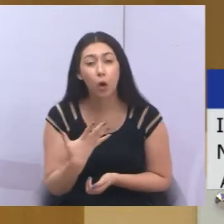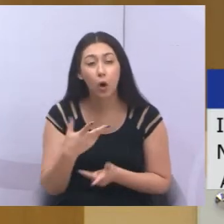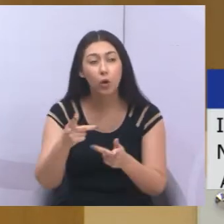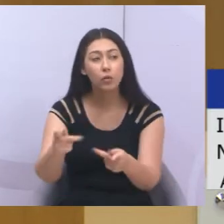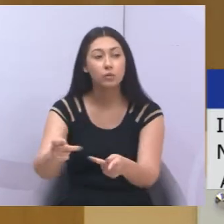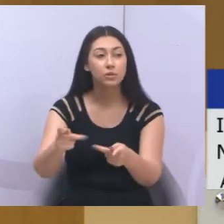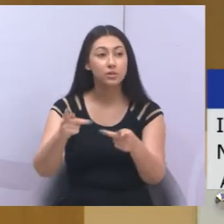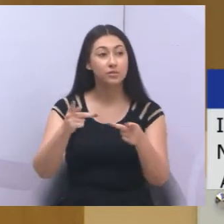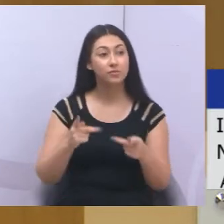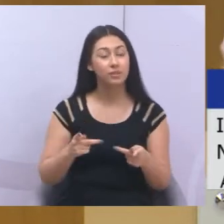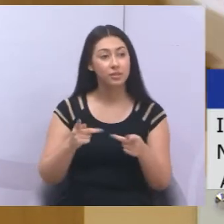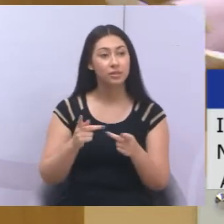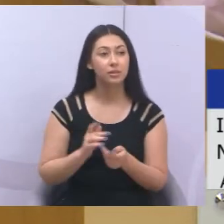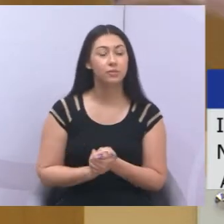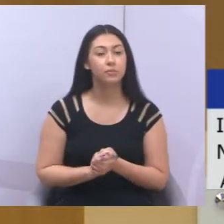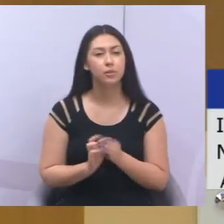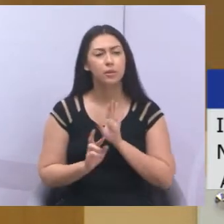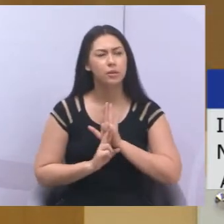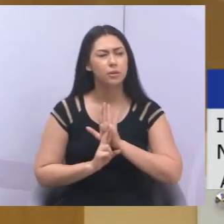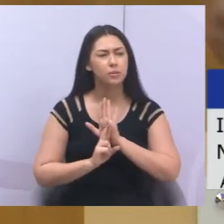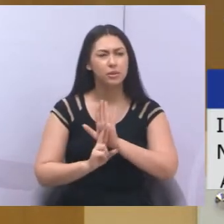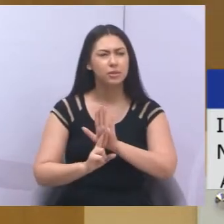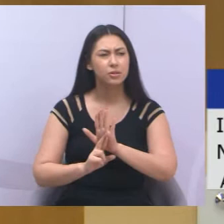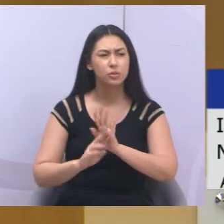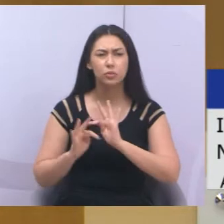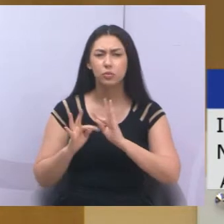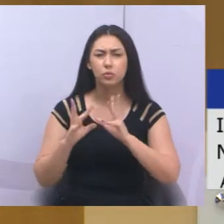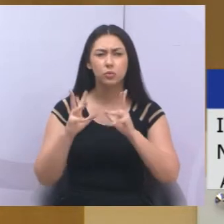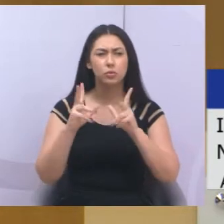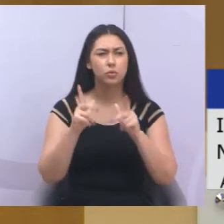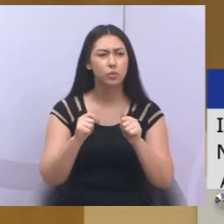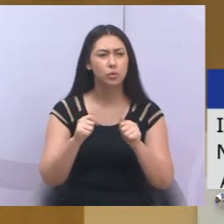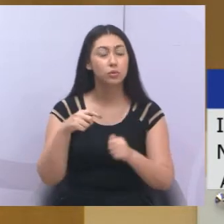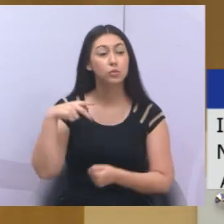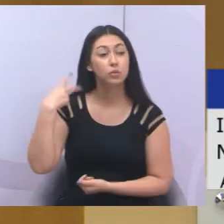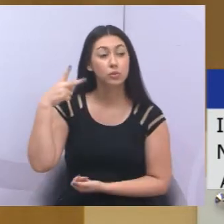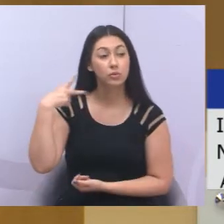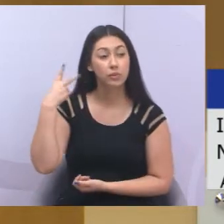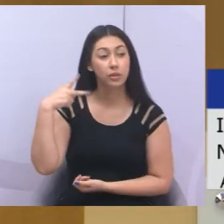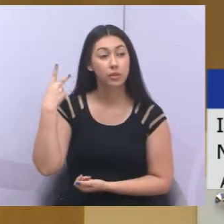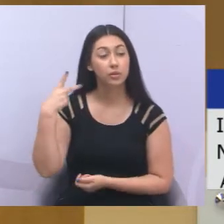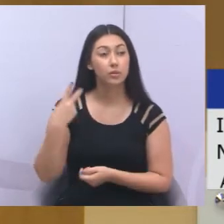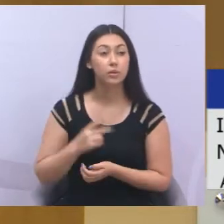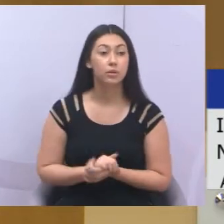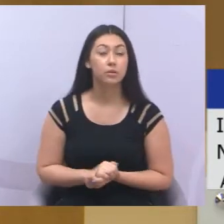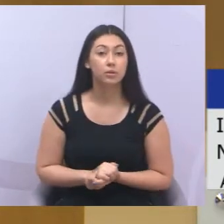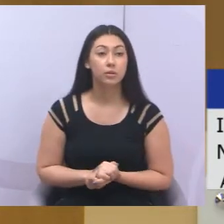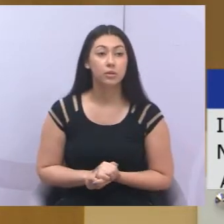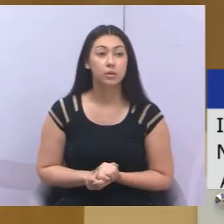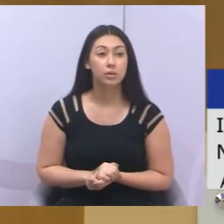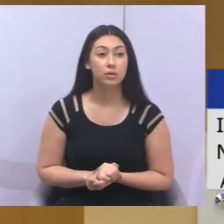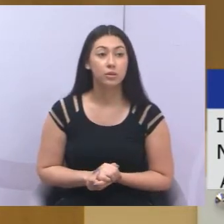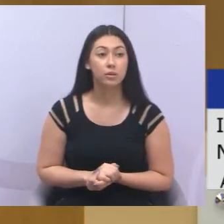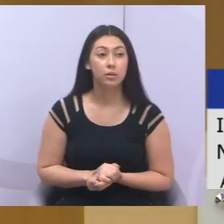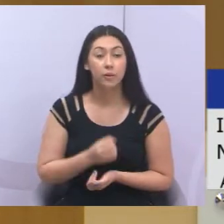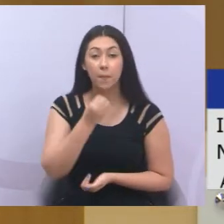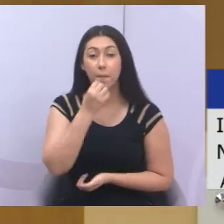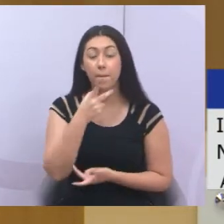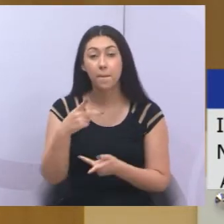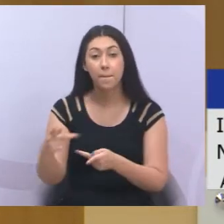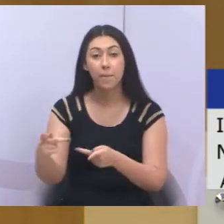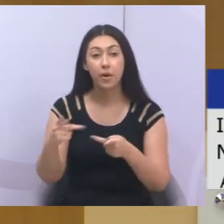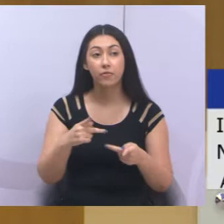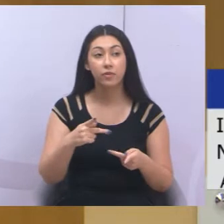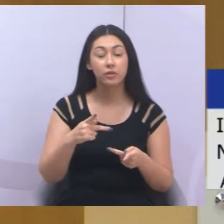boas-vindas, em nome de todos os nobres vereadores da casa, ao coronel